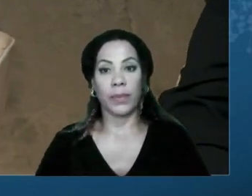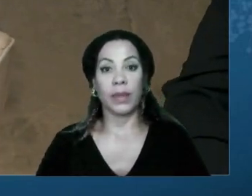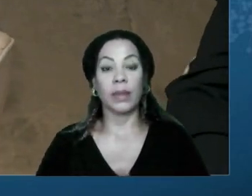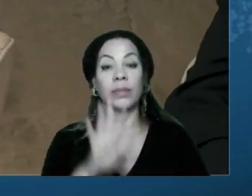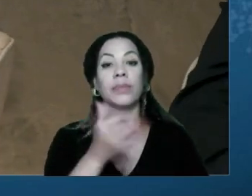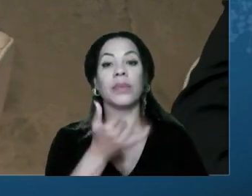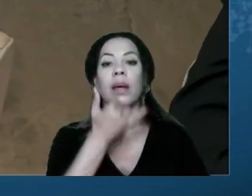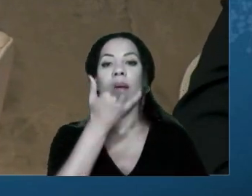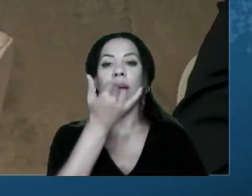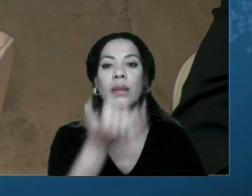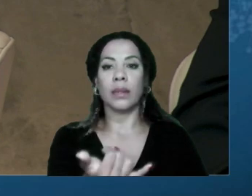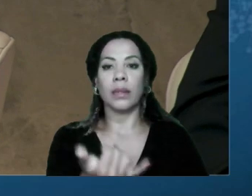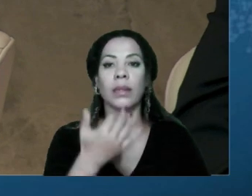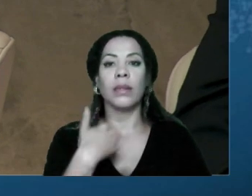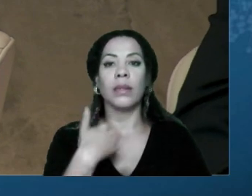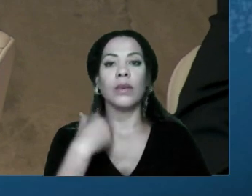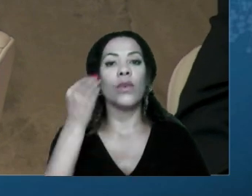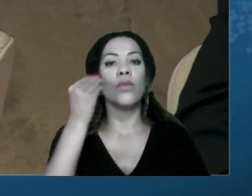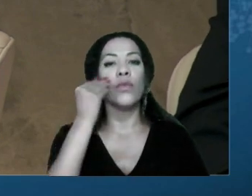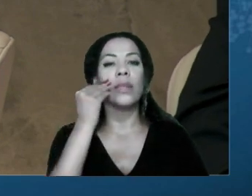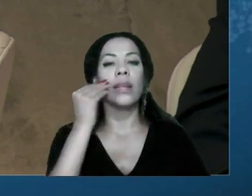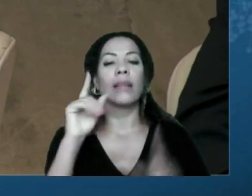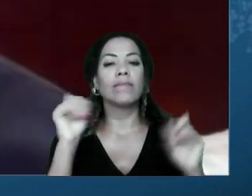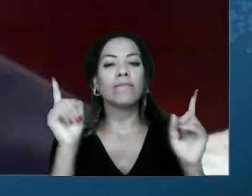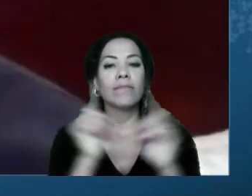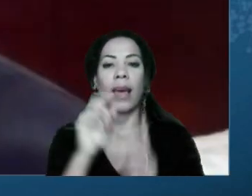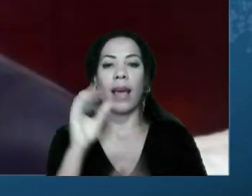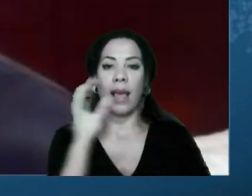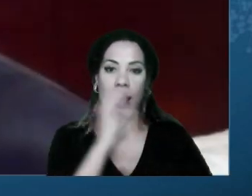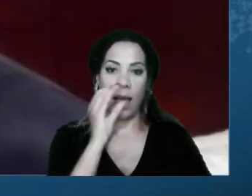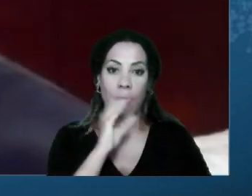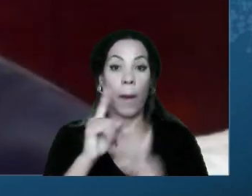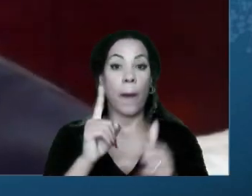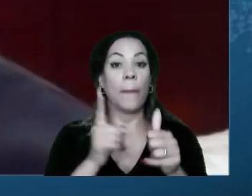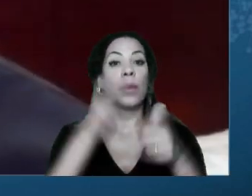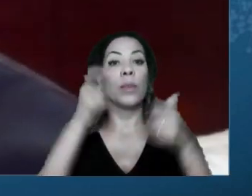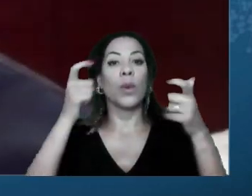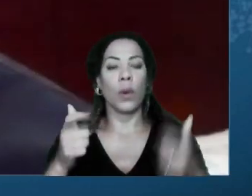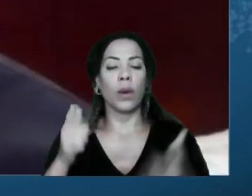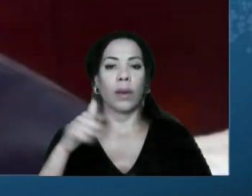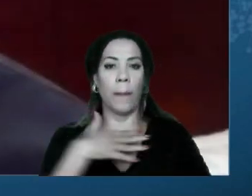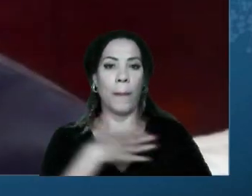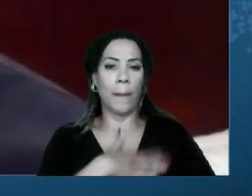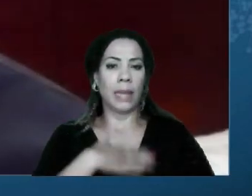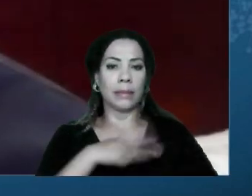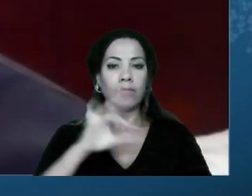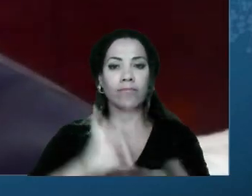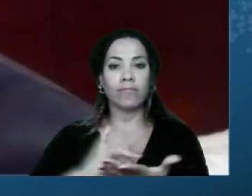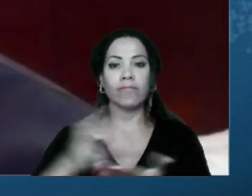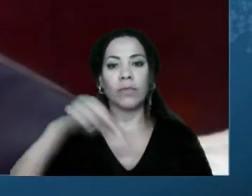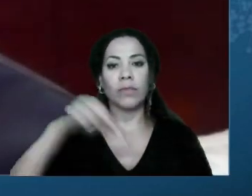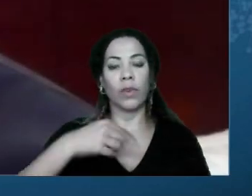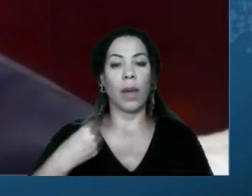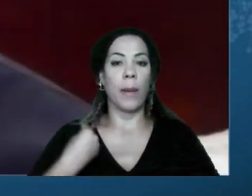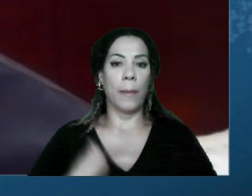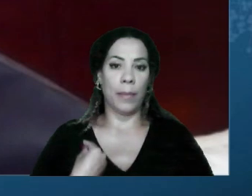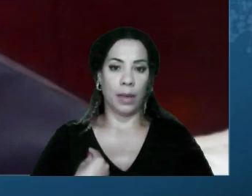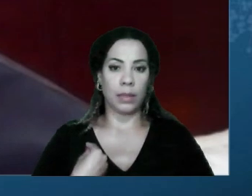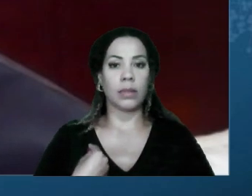Perdão, eu vou tentar fazer isso rapidamente. Em primeiro lugar, é um prazer realmente participar,